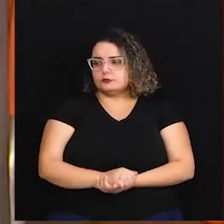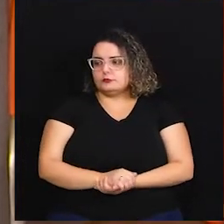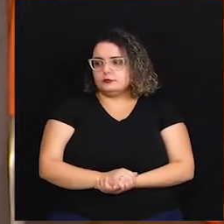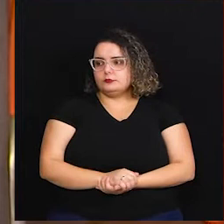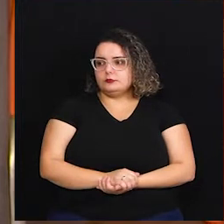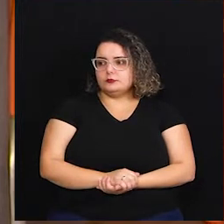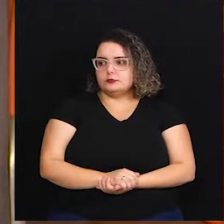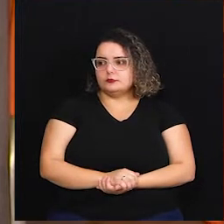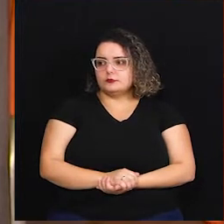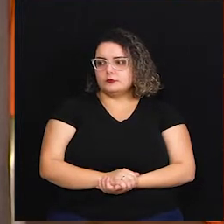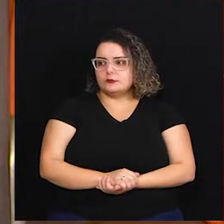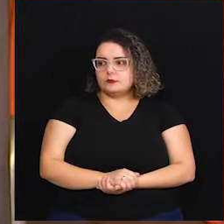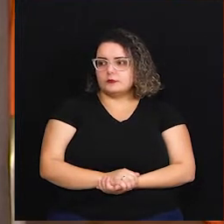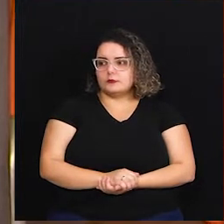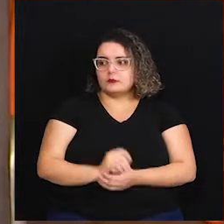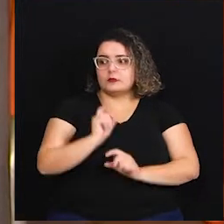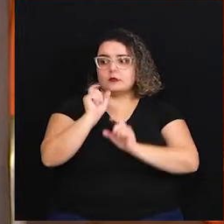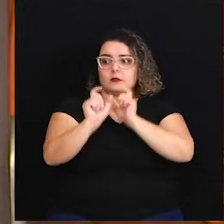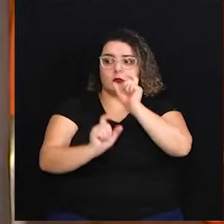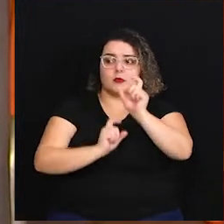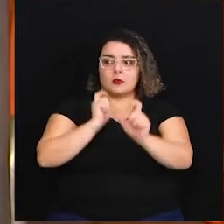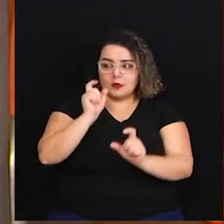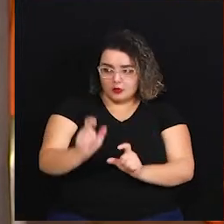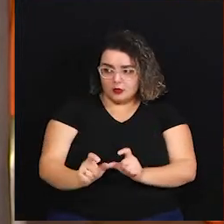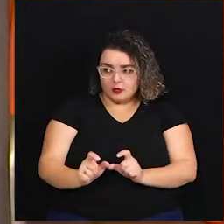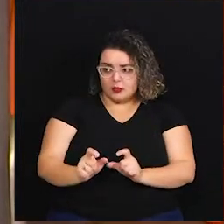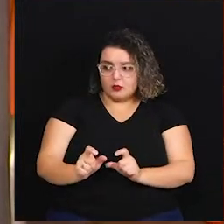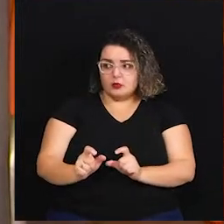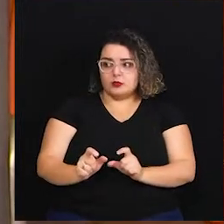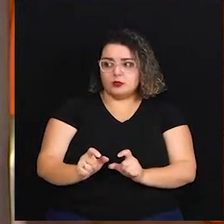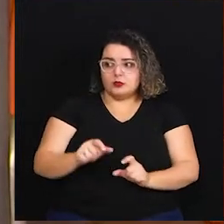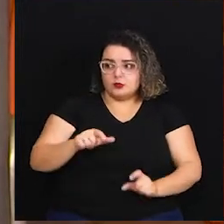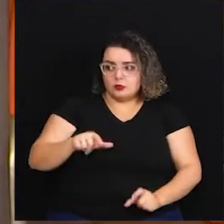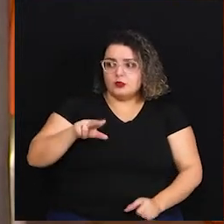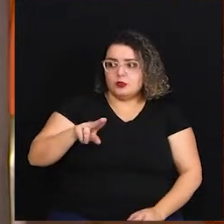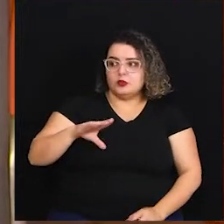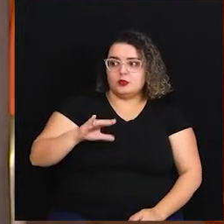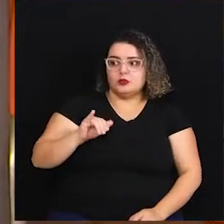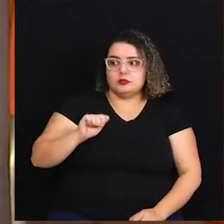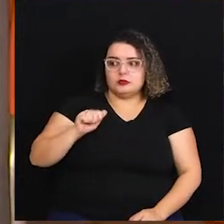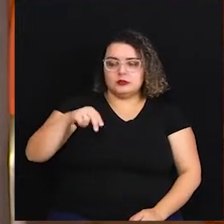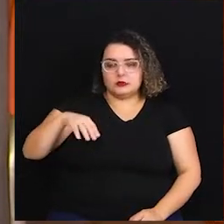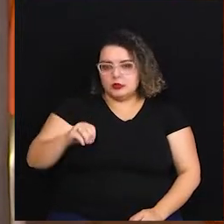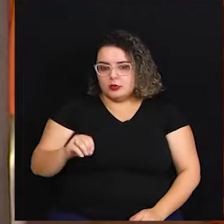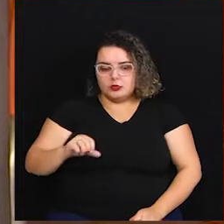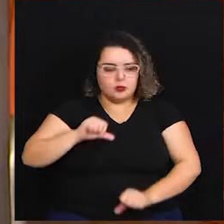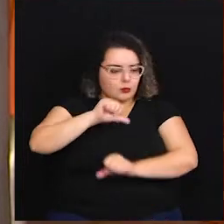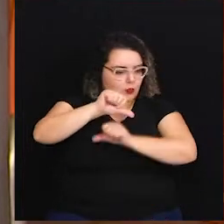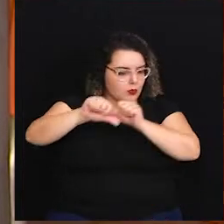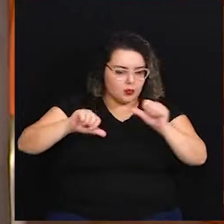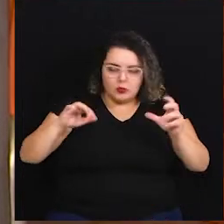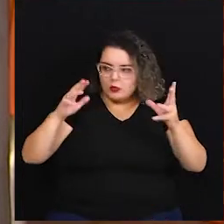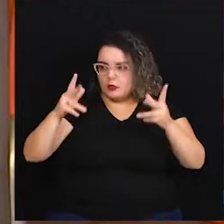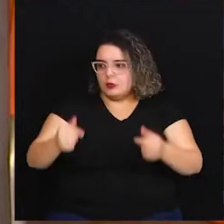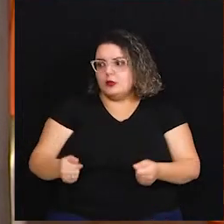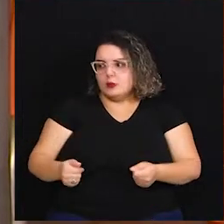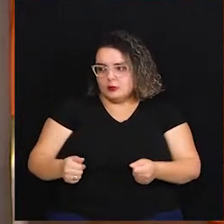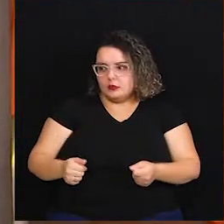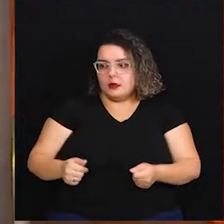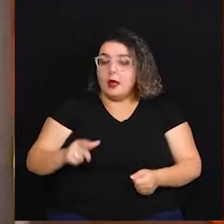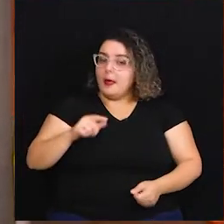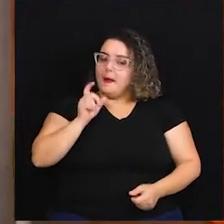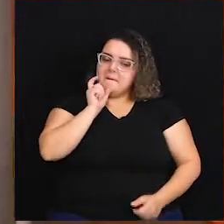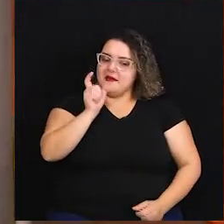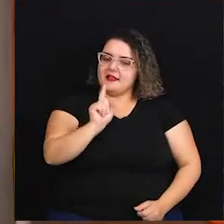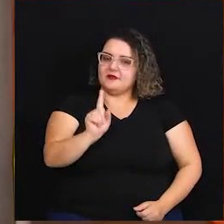explicou no começo que tem a questão da palavra. Isso. A palavra do Luciano. A palavra do Luciano mudou. Mudou. A palavra